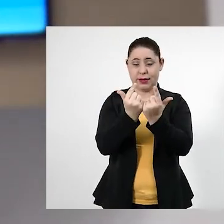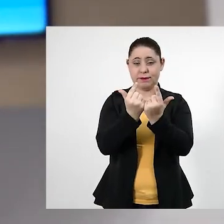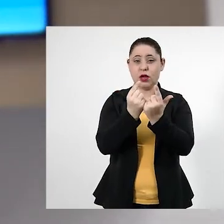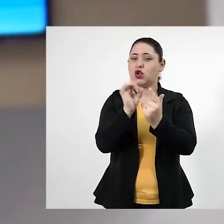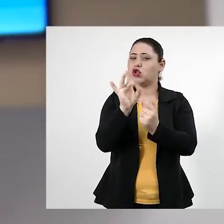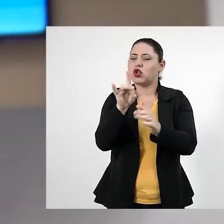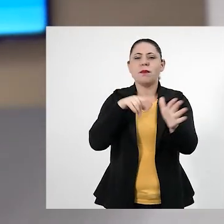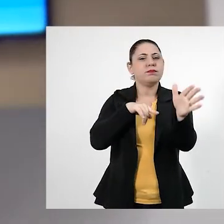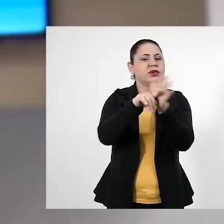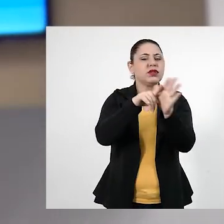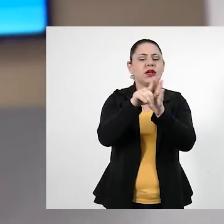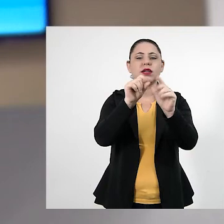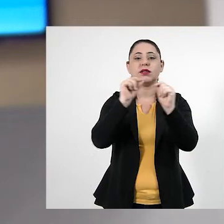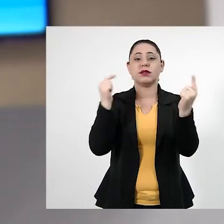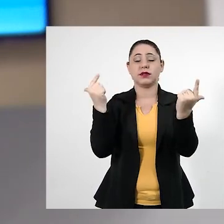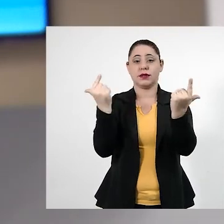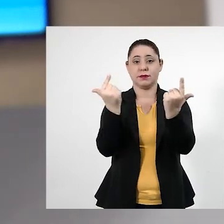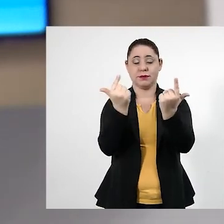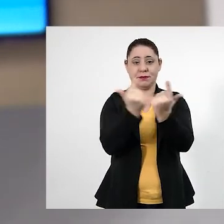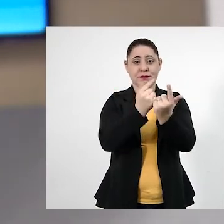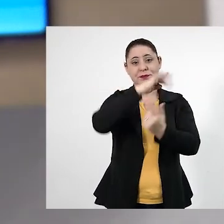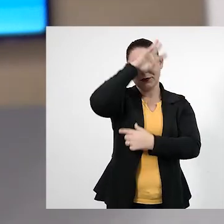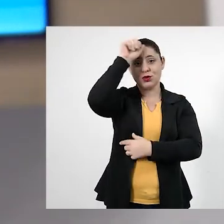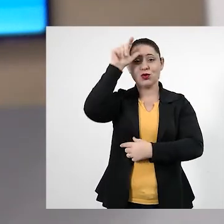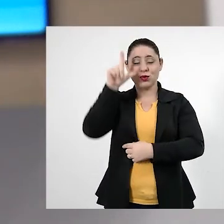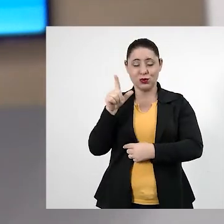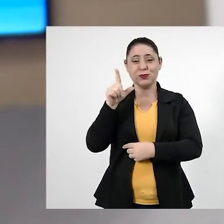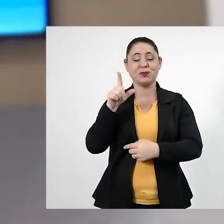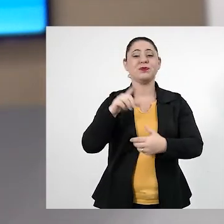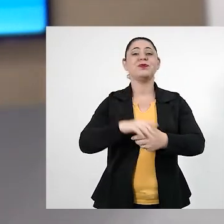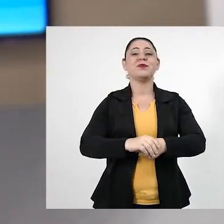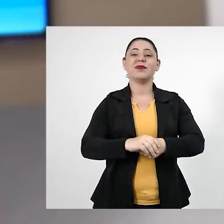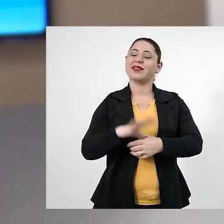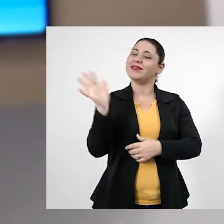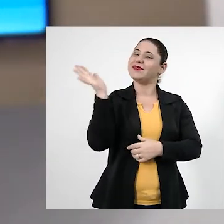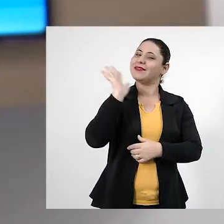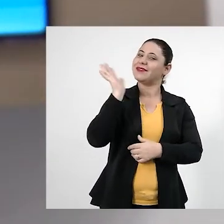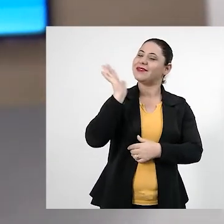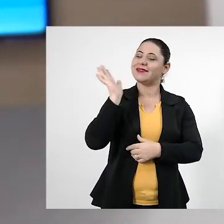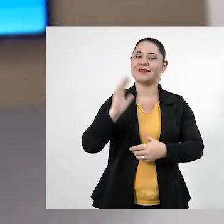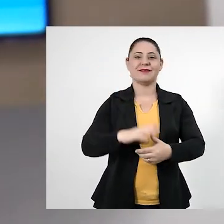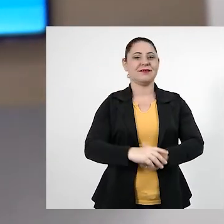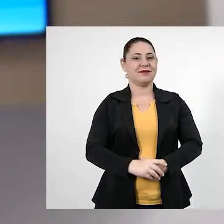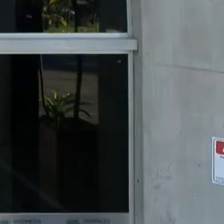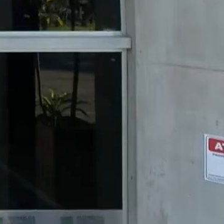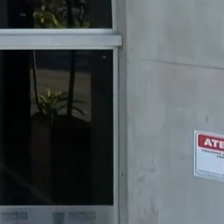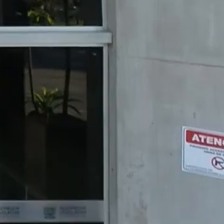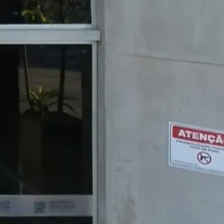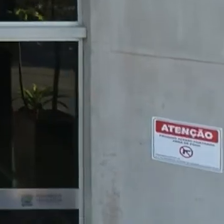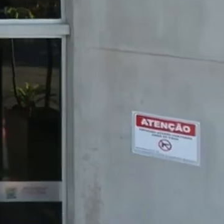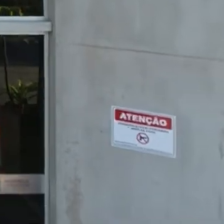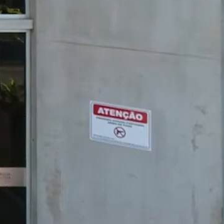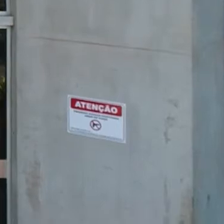Leis. Basta pesquisar por Assembleia Legislativa de Mato Grosso do Sul. Até a próxima edição.